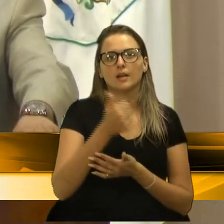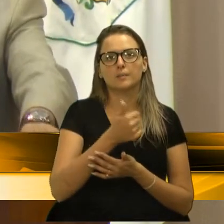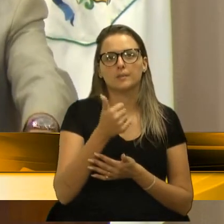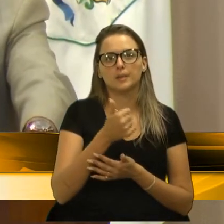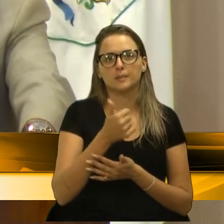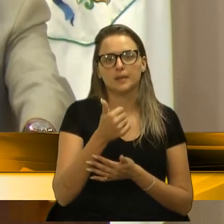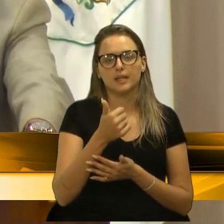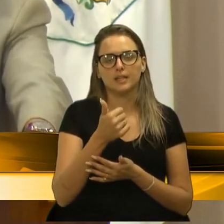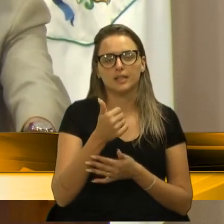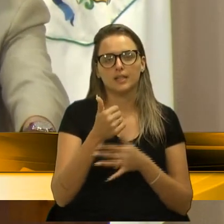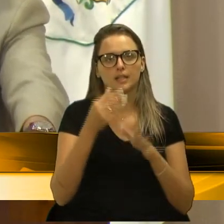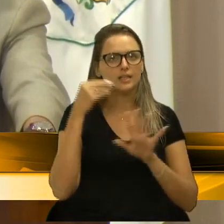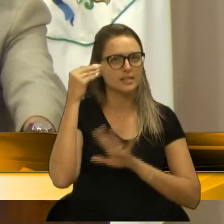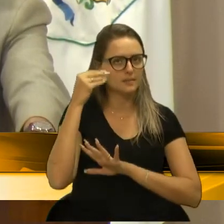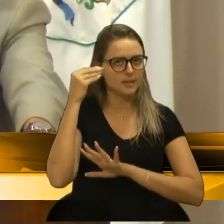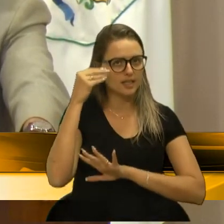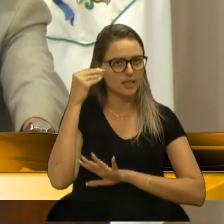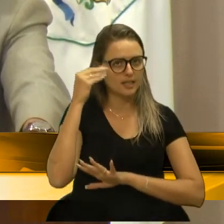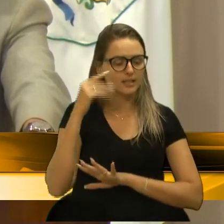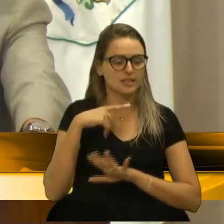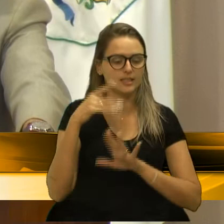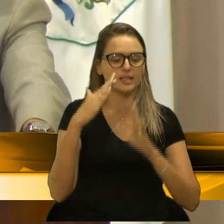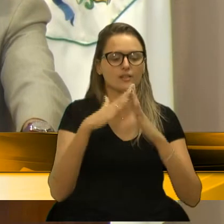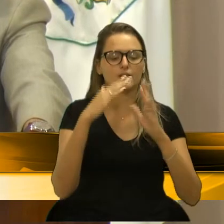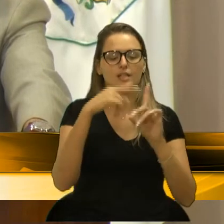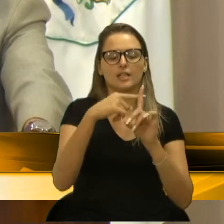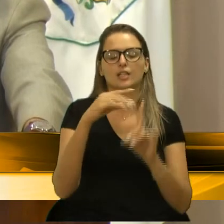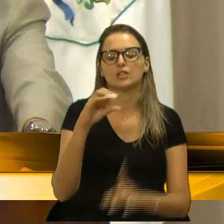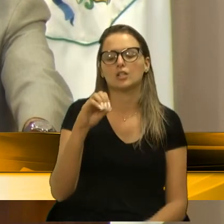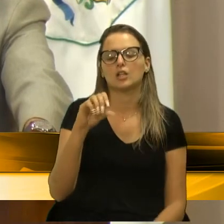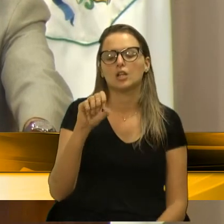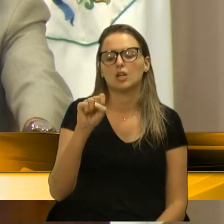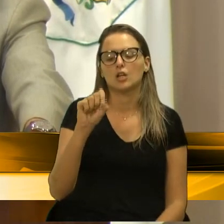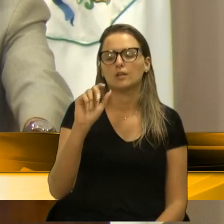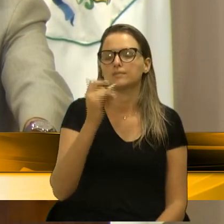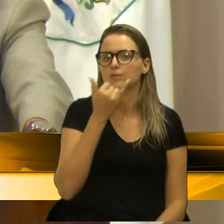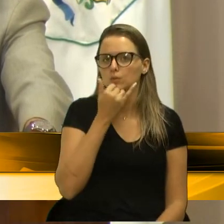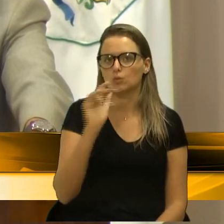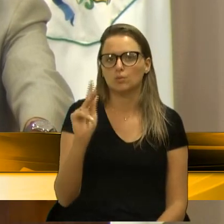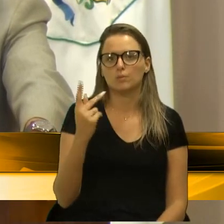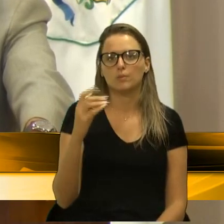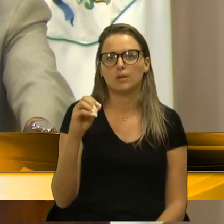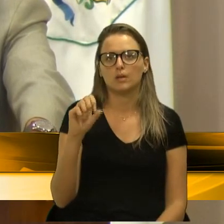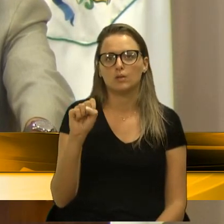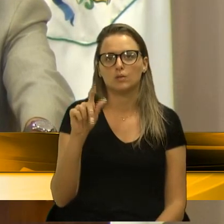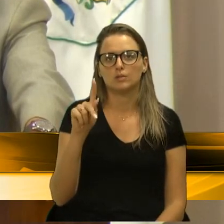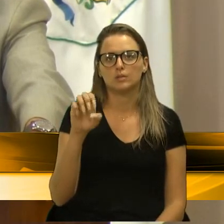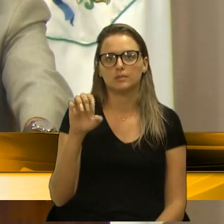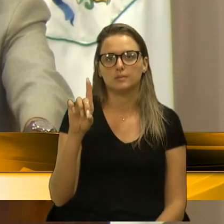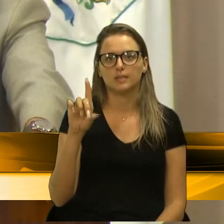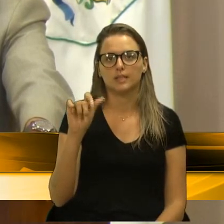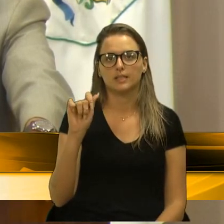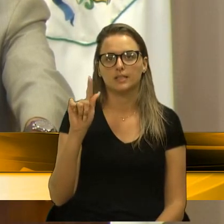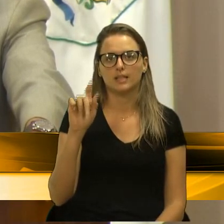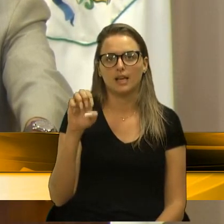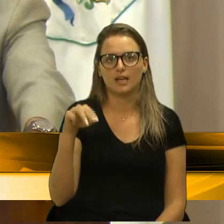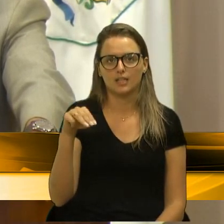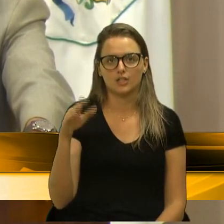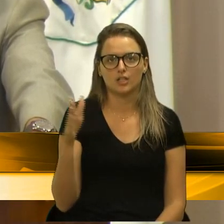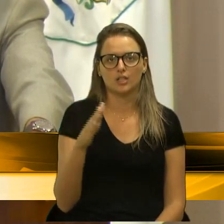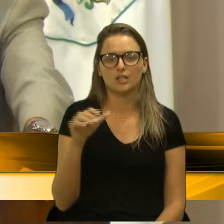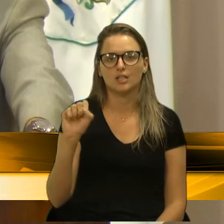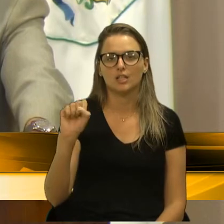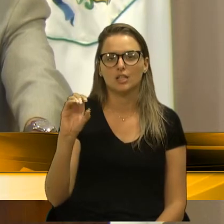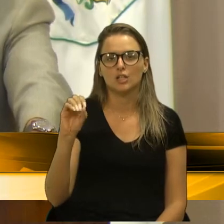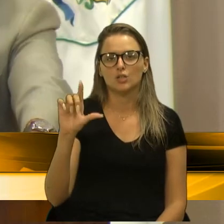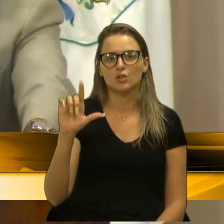Hospedagem Solidária, Júlio, nós tivemos a oportunidade de ser voluntário, que foi ali no abrigo, e as situações diversas de vidas